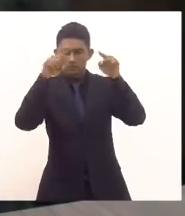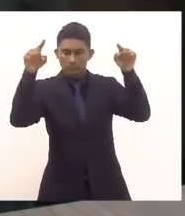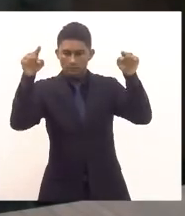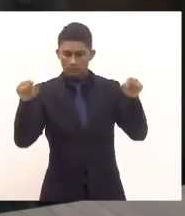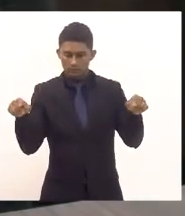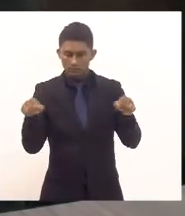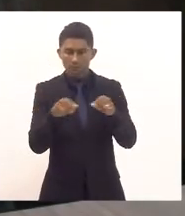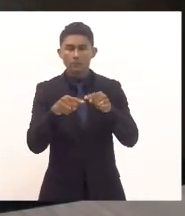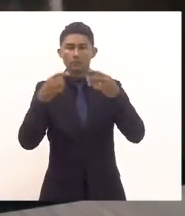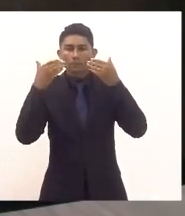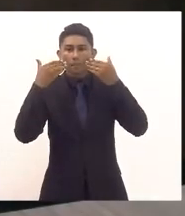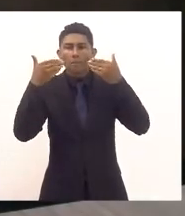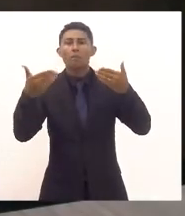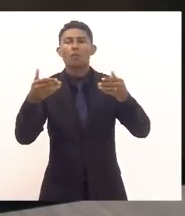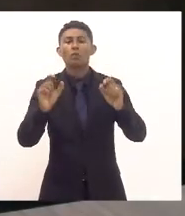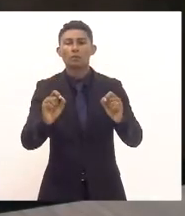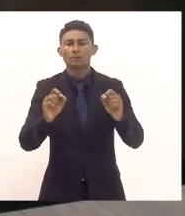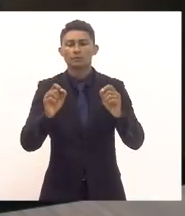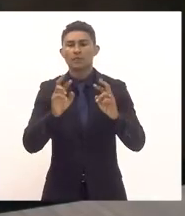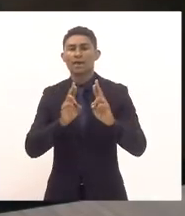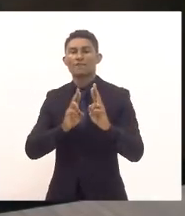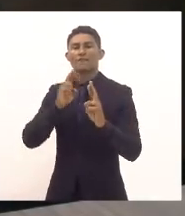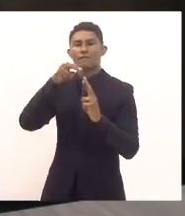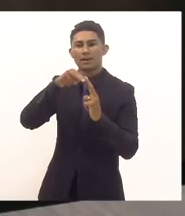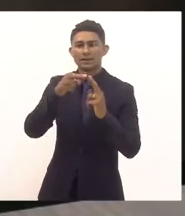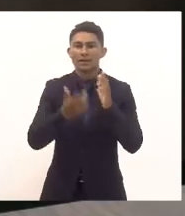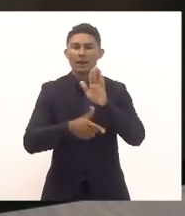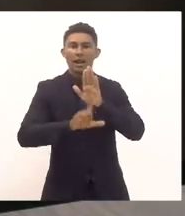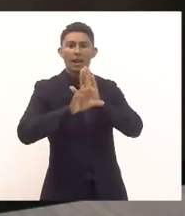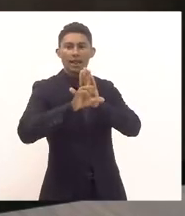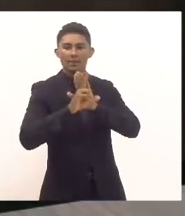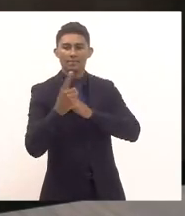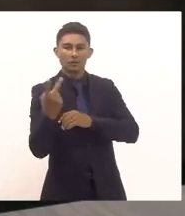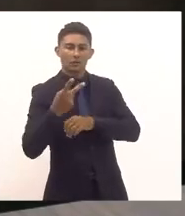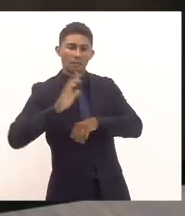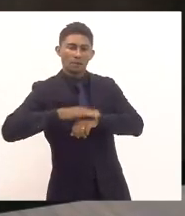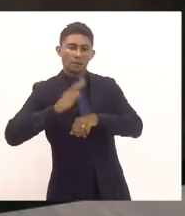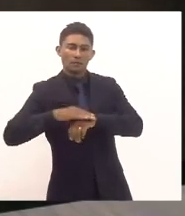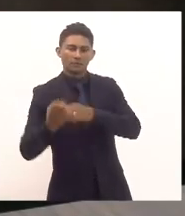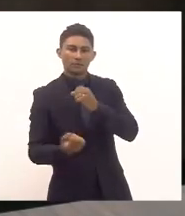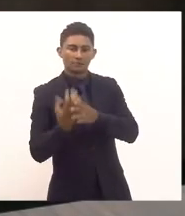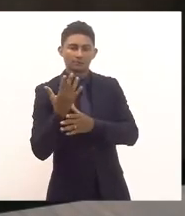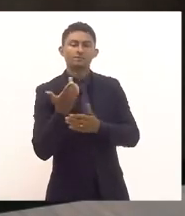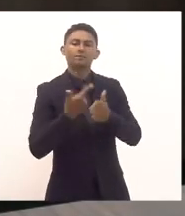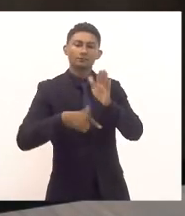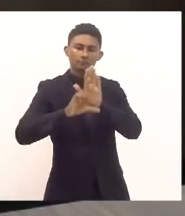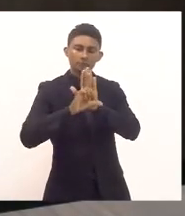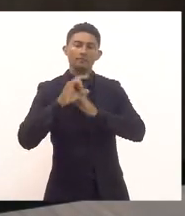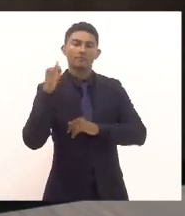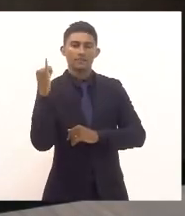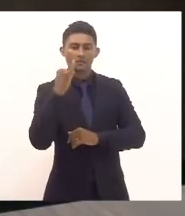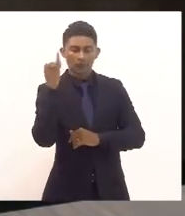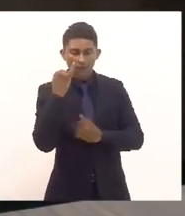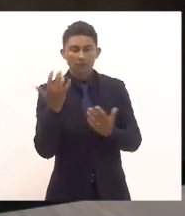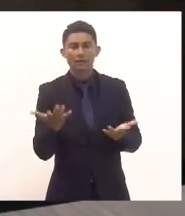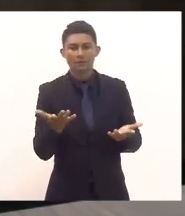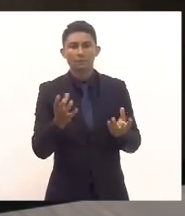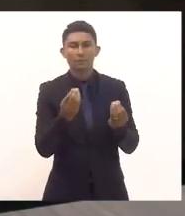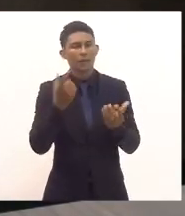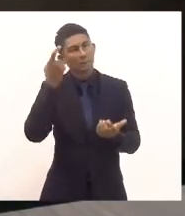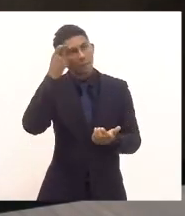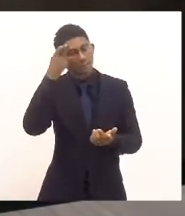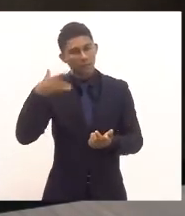né uma referência a uma lei aprovada de nossa autoria uma lei que tem sido muito importante no campo da saúde mental no estado